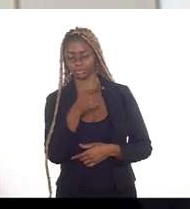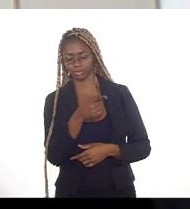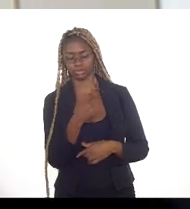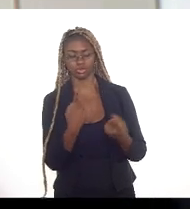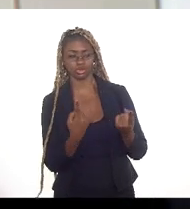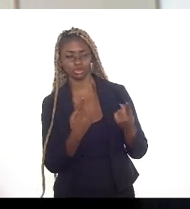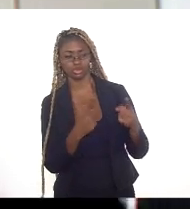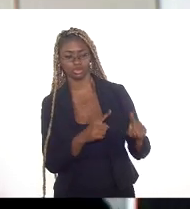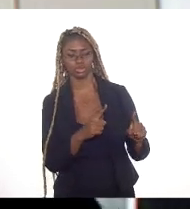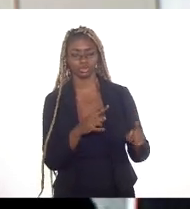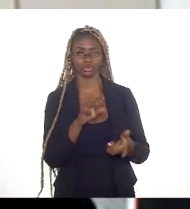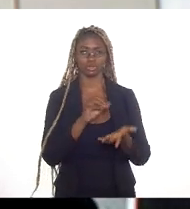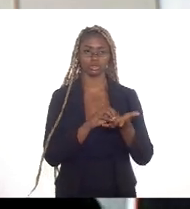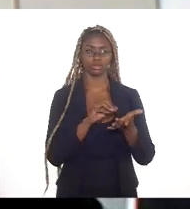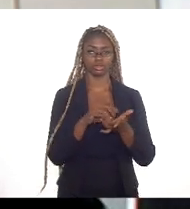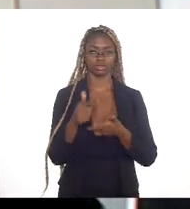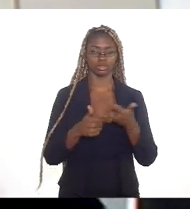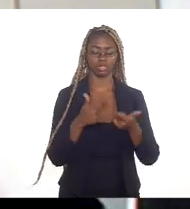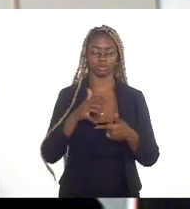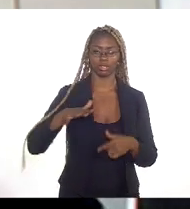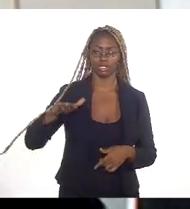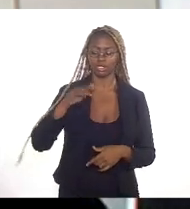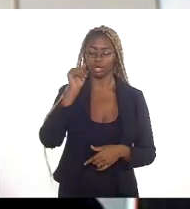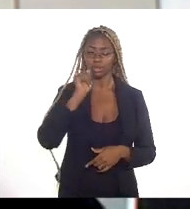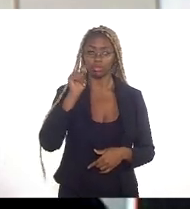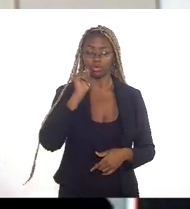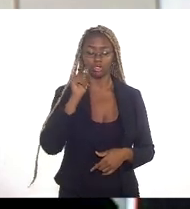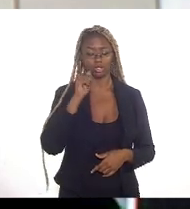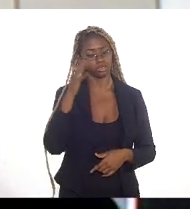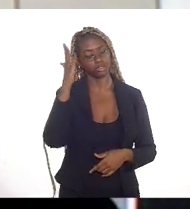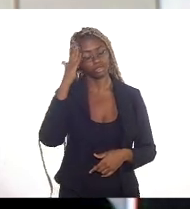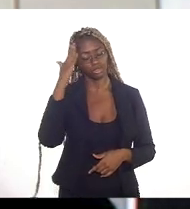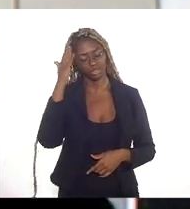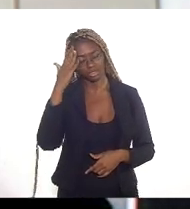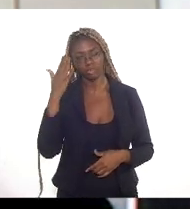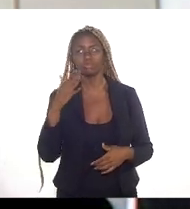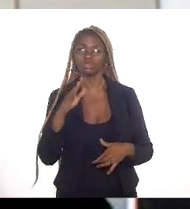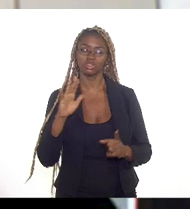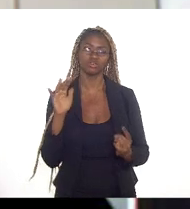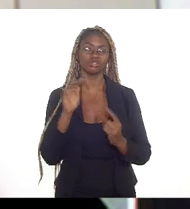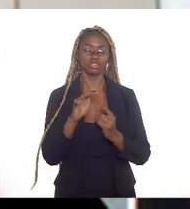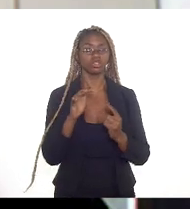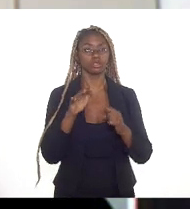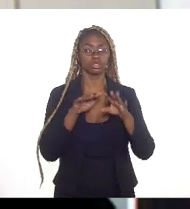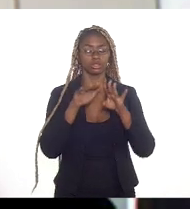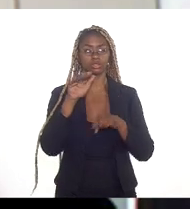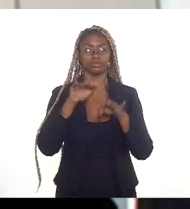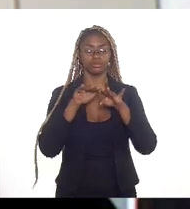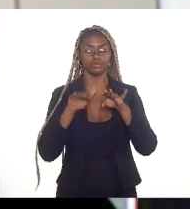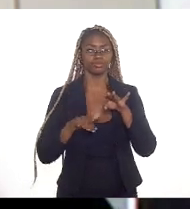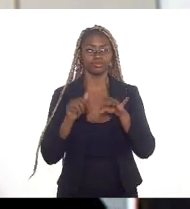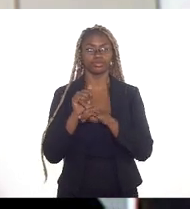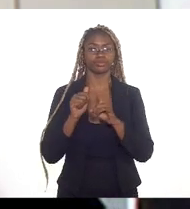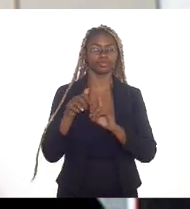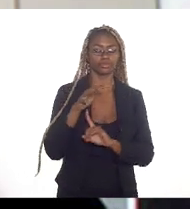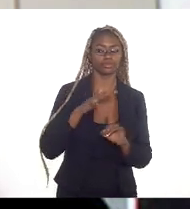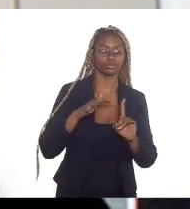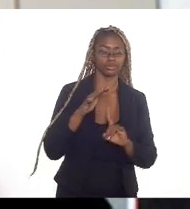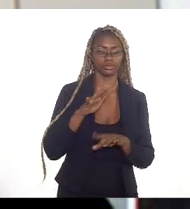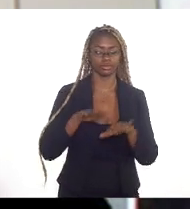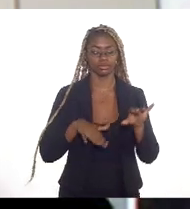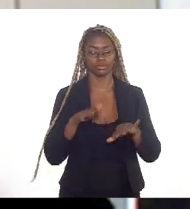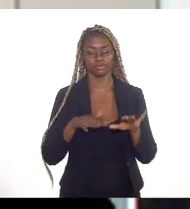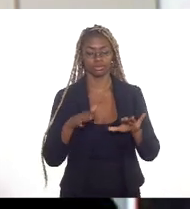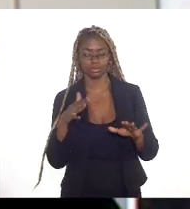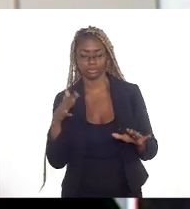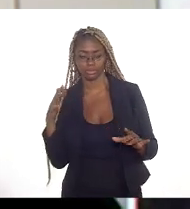desemprego entre as mulheres. A gente sabe que o desemprego afeta desigualmente a nossa sociedade, muitas vezes atingindo primeiramente